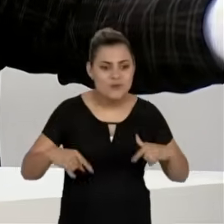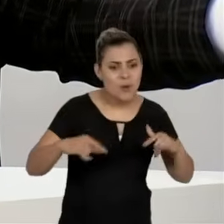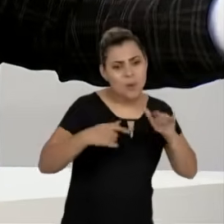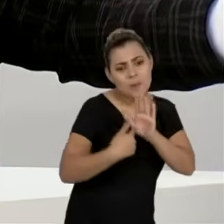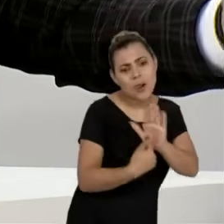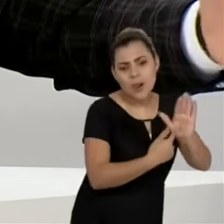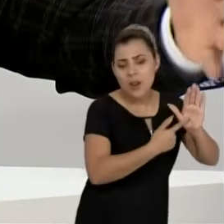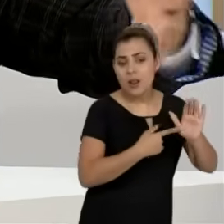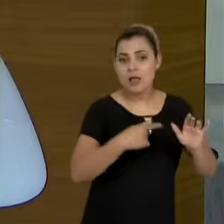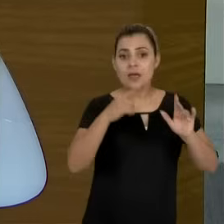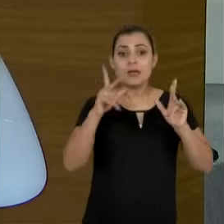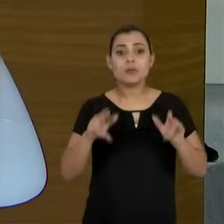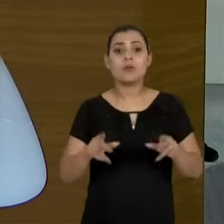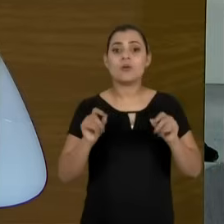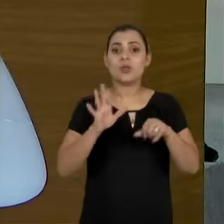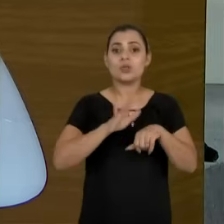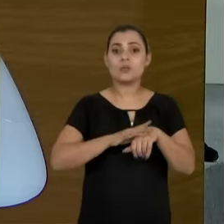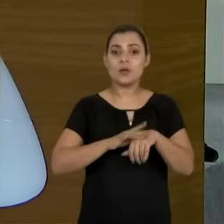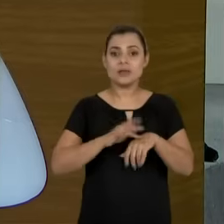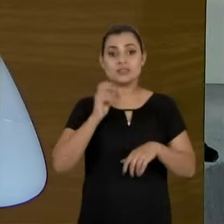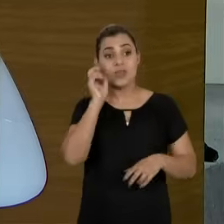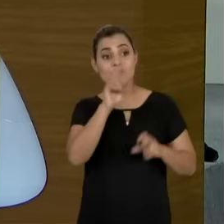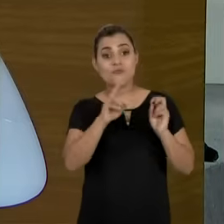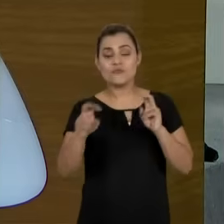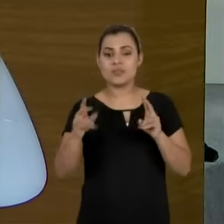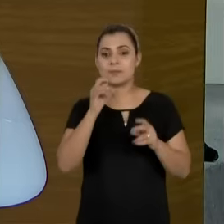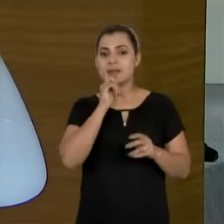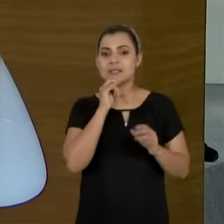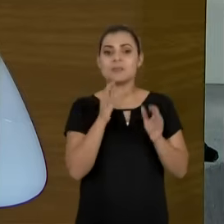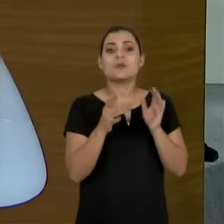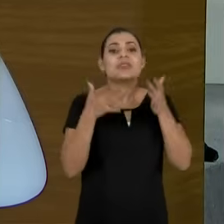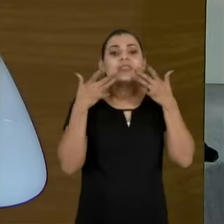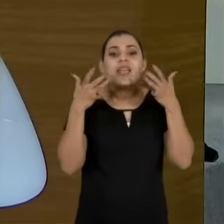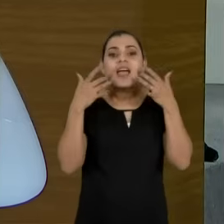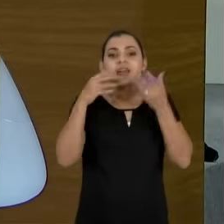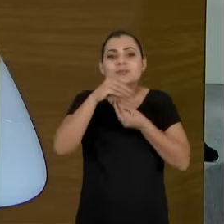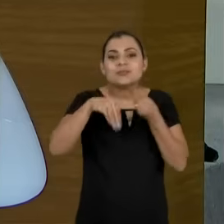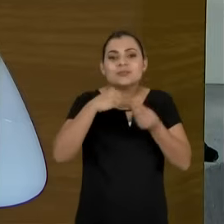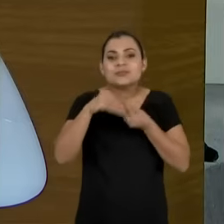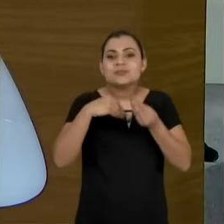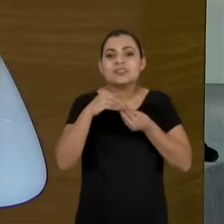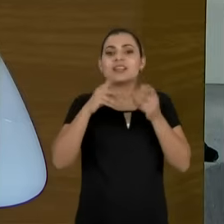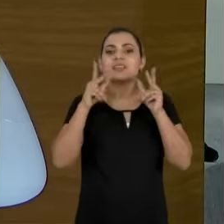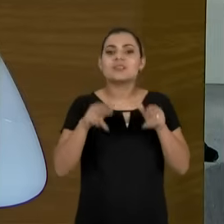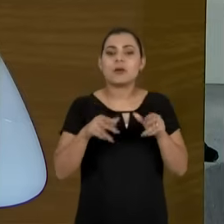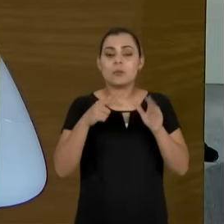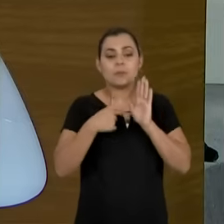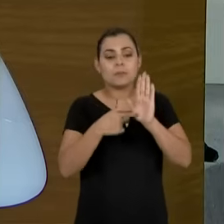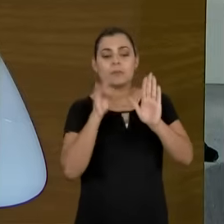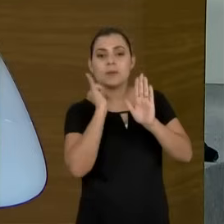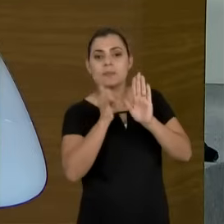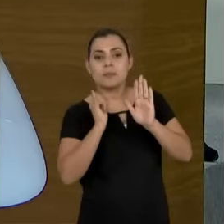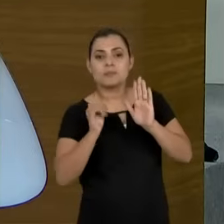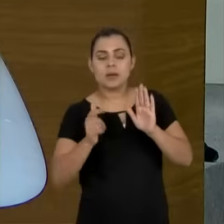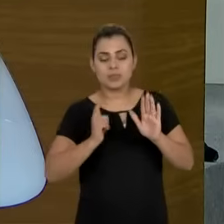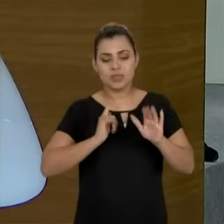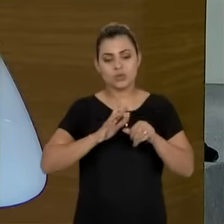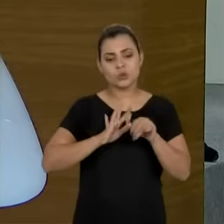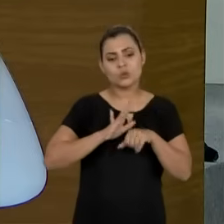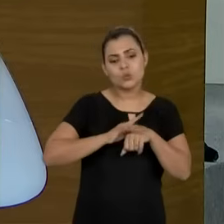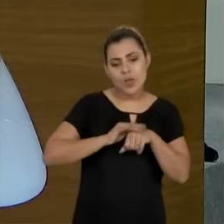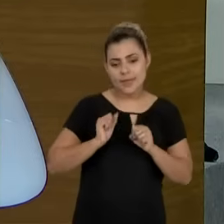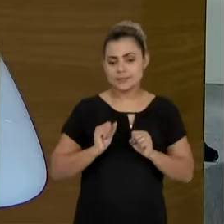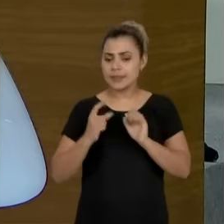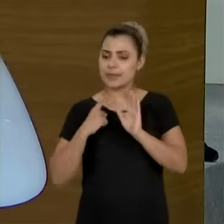vira um estômago. Eu vi cenas com 100 pessoas assim fazendo um estômago, aí tem a